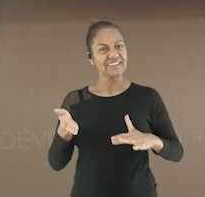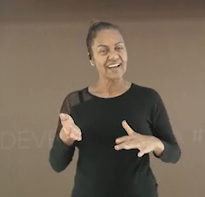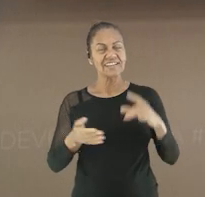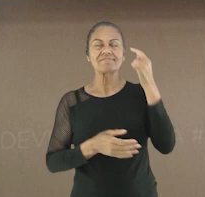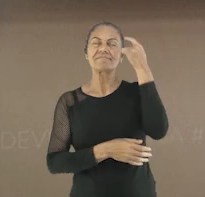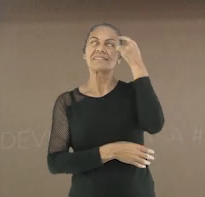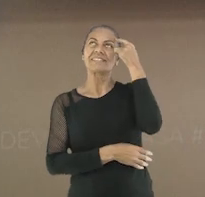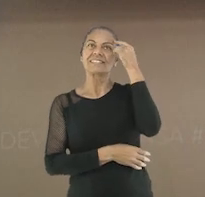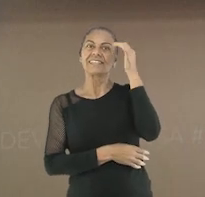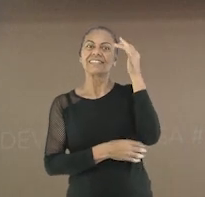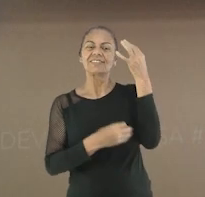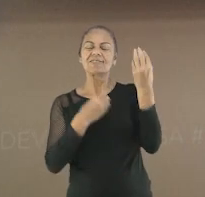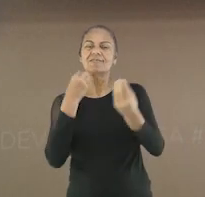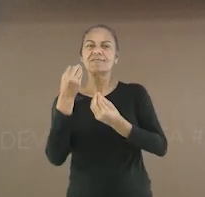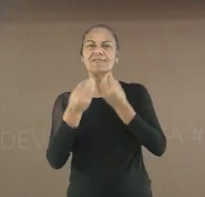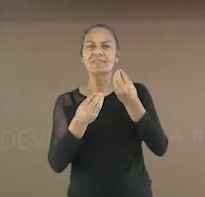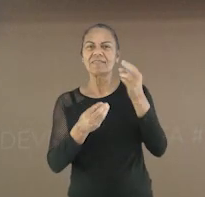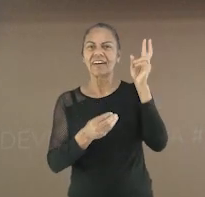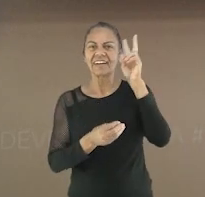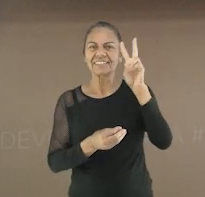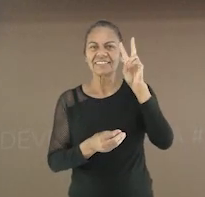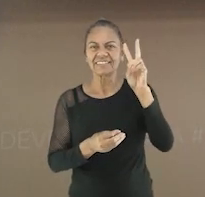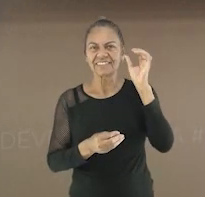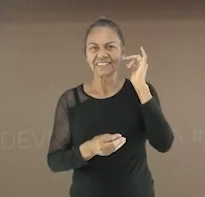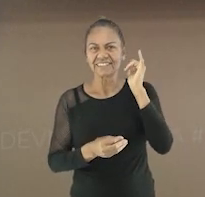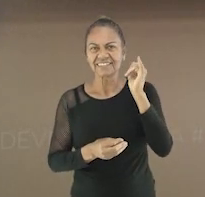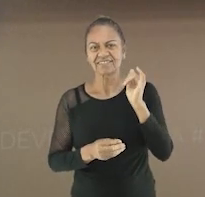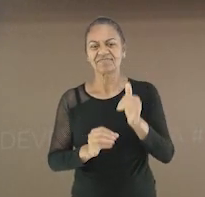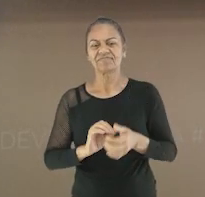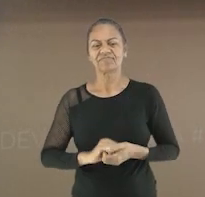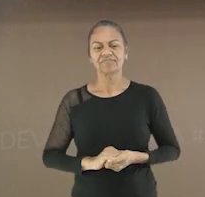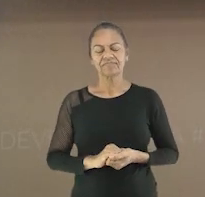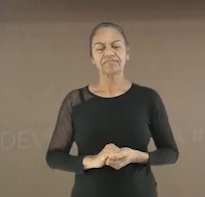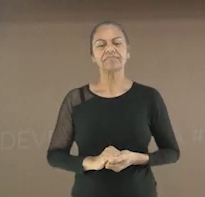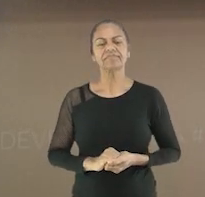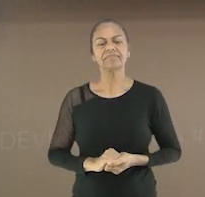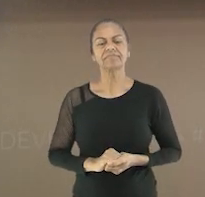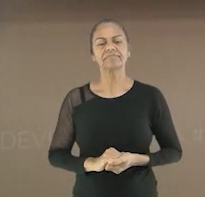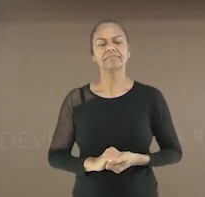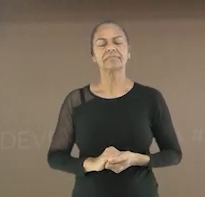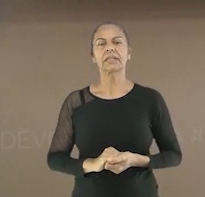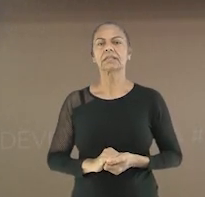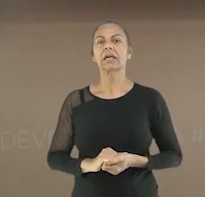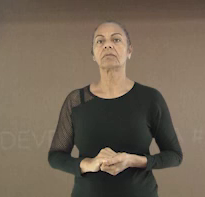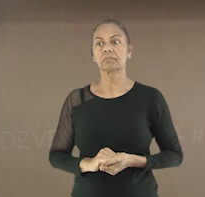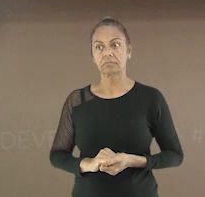fazer atividades pensando na história que você acabou de ver.